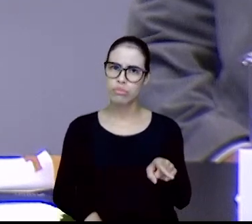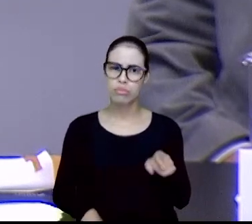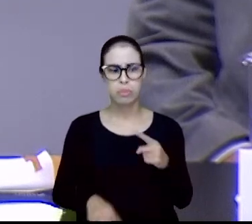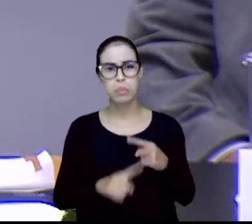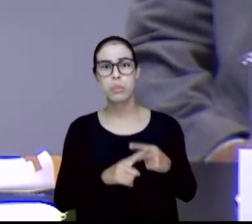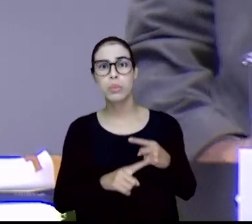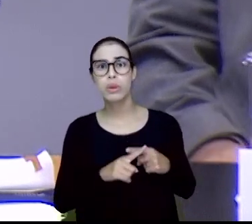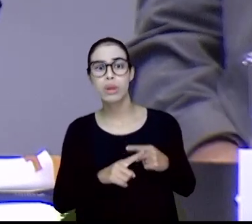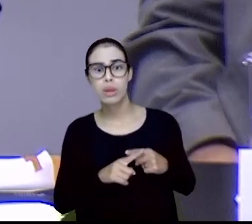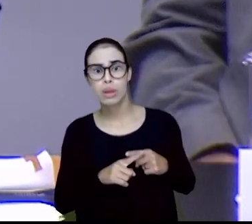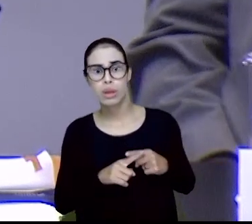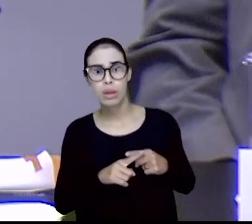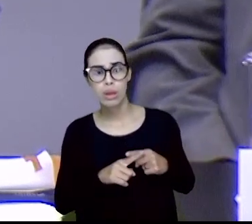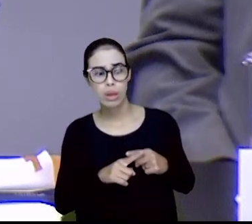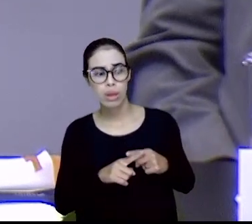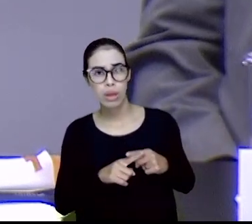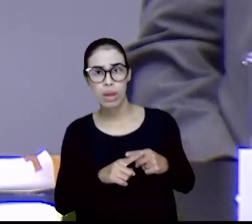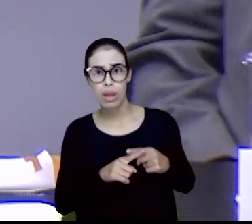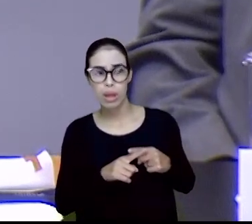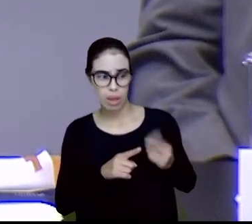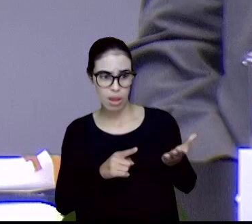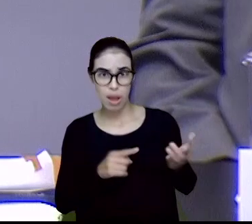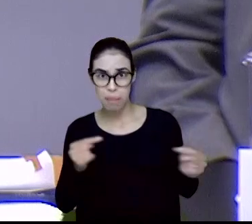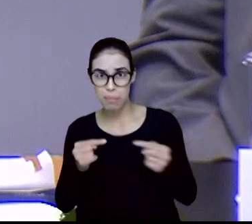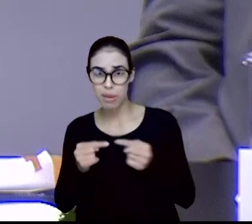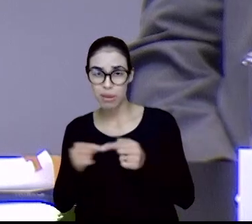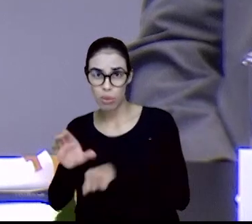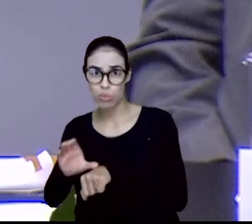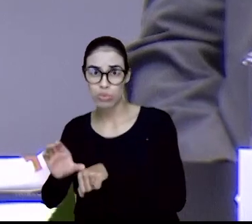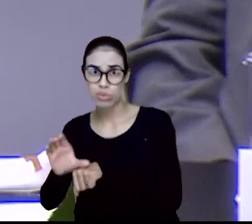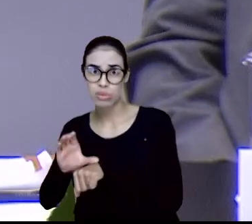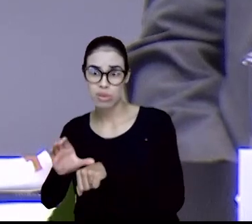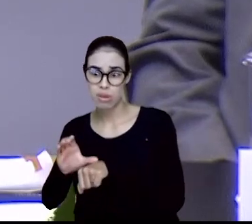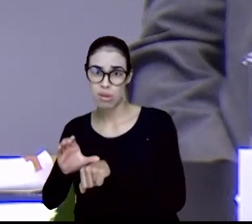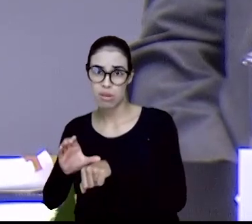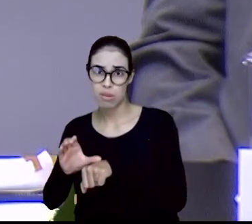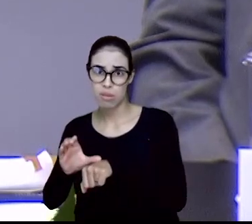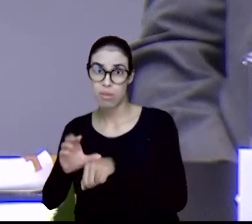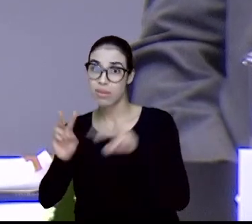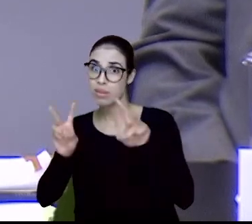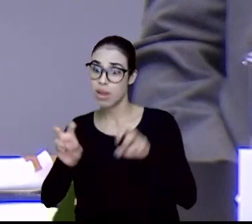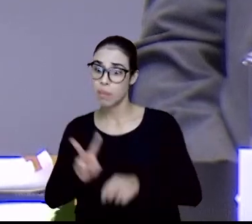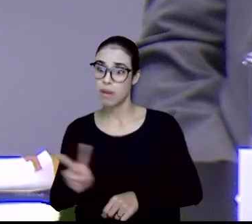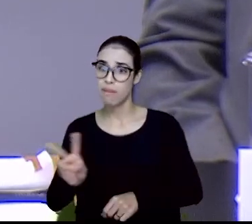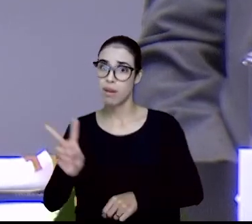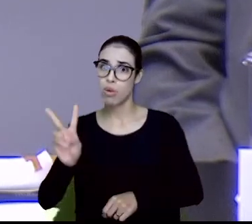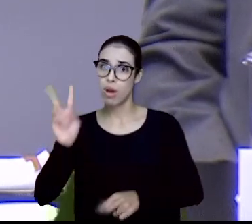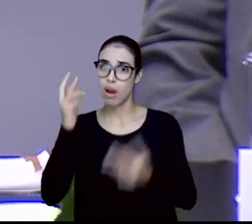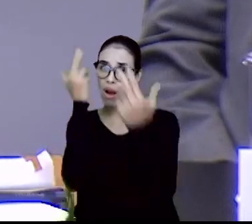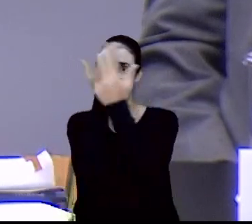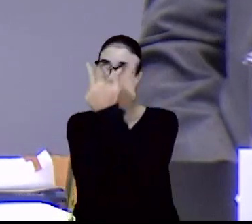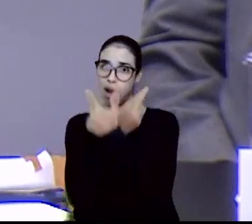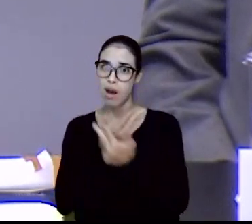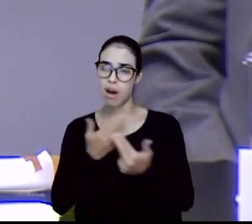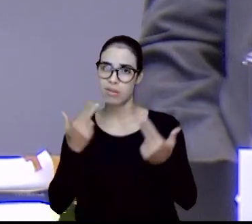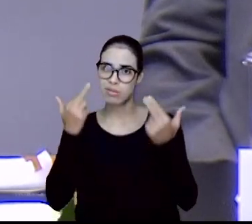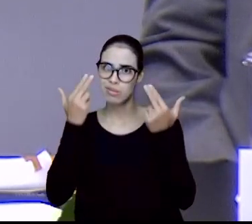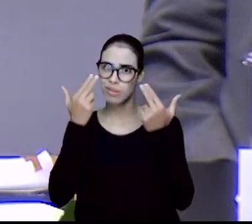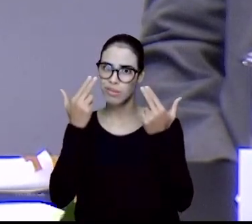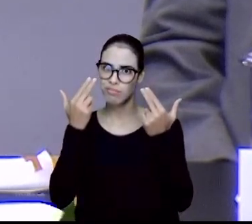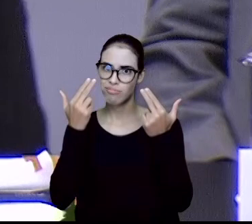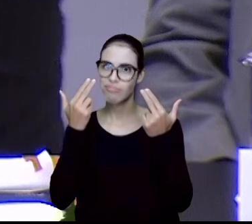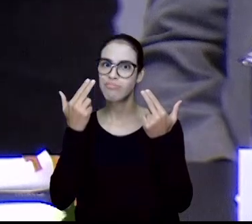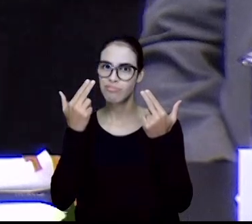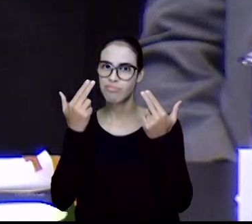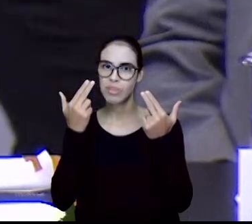satisfazendo uma demanda constitucional de valorização racial e que era uma circunstância diferente da regra